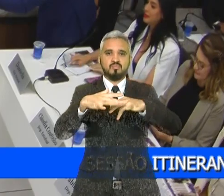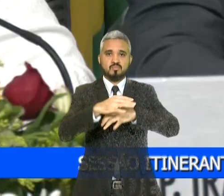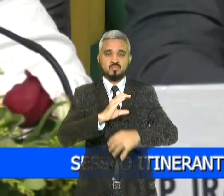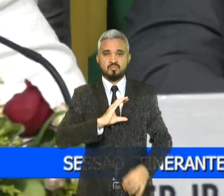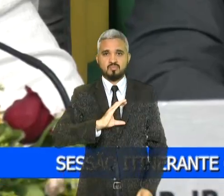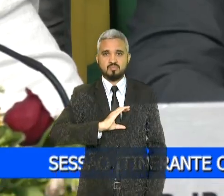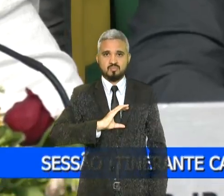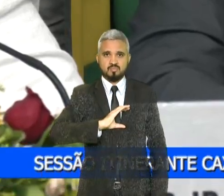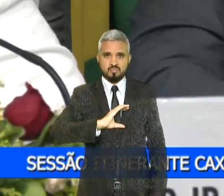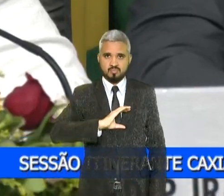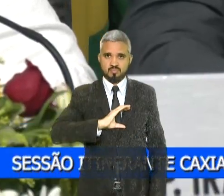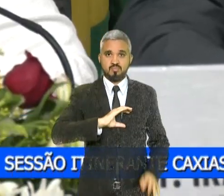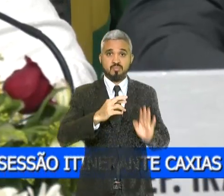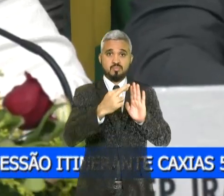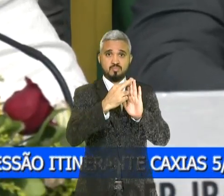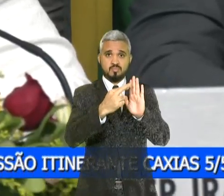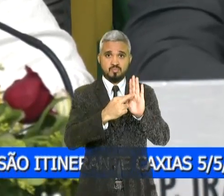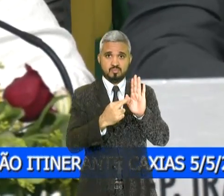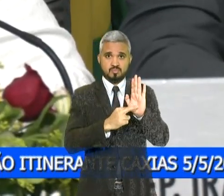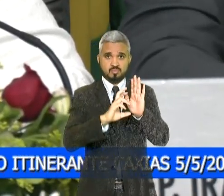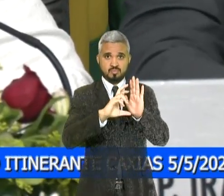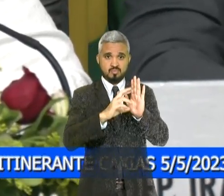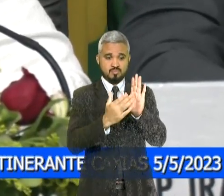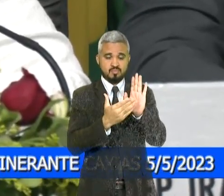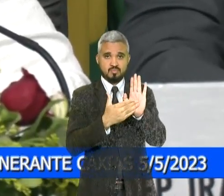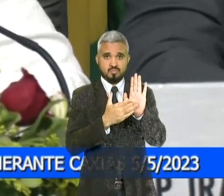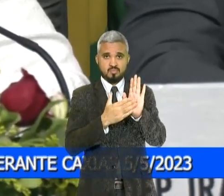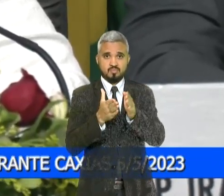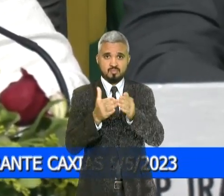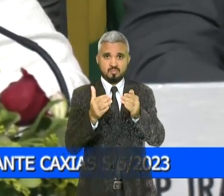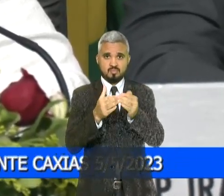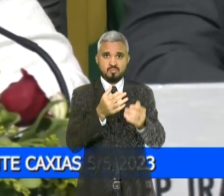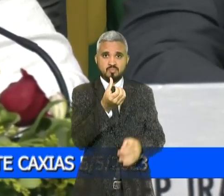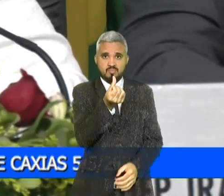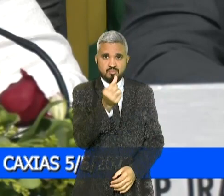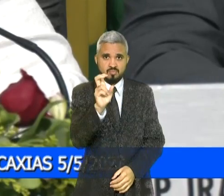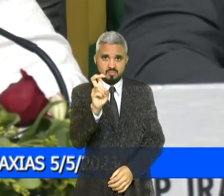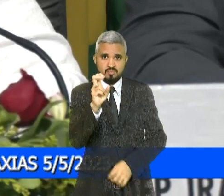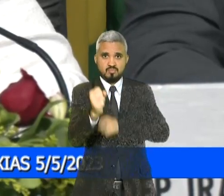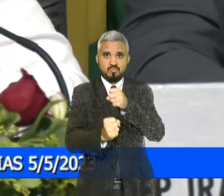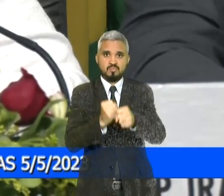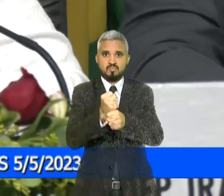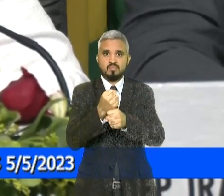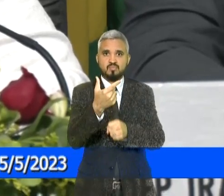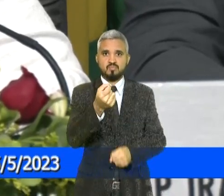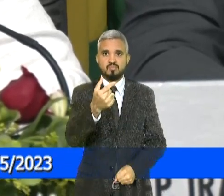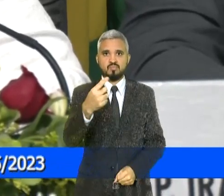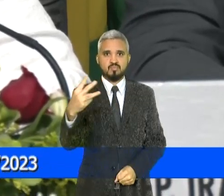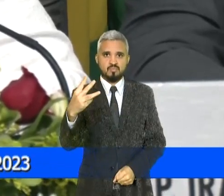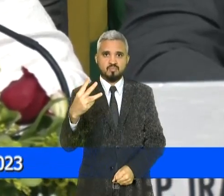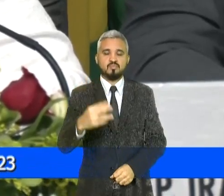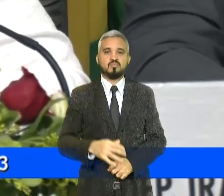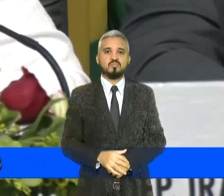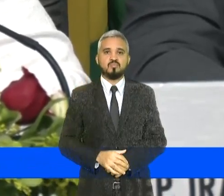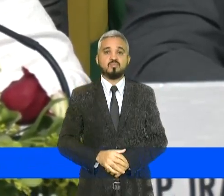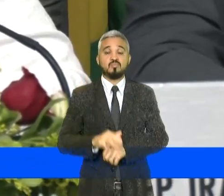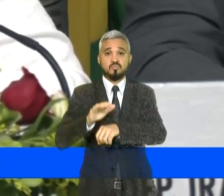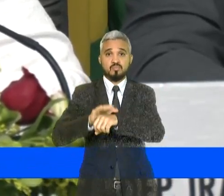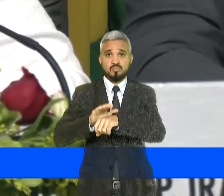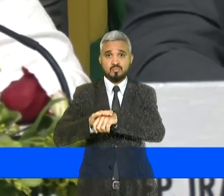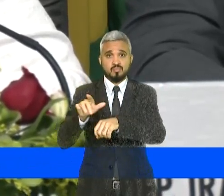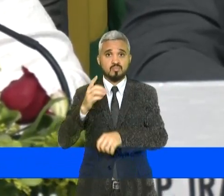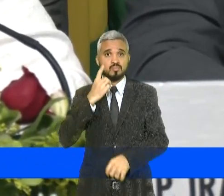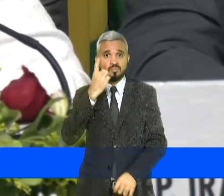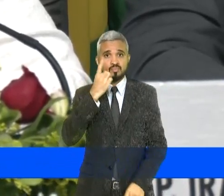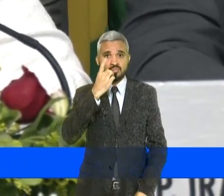Caxias, nos termos do requerimento número 065 de 2023, de iniciativa da